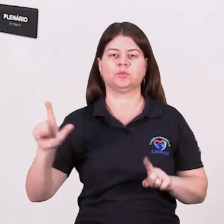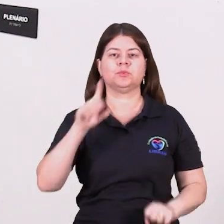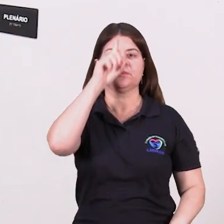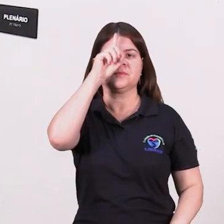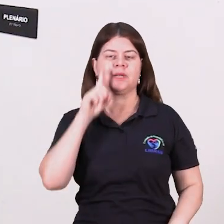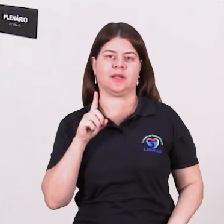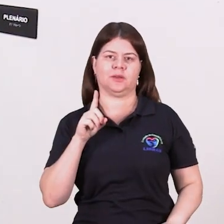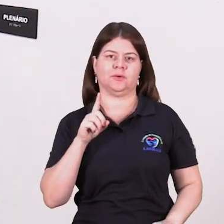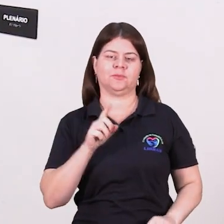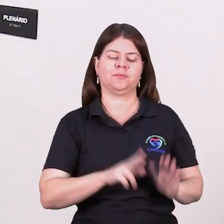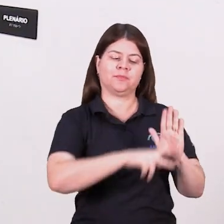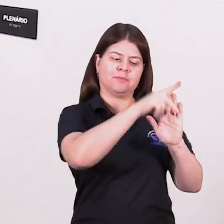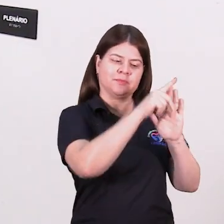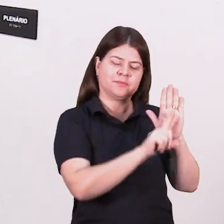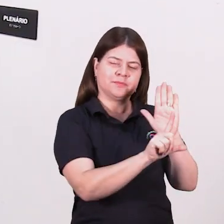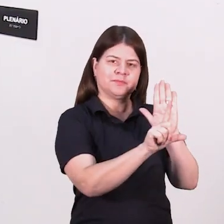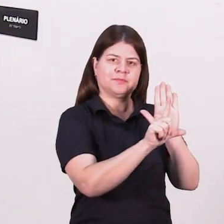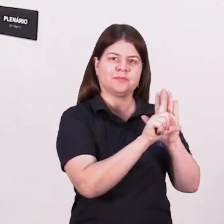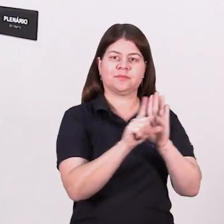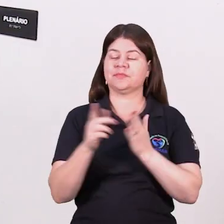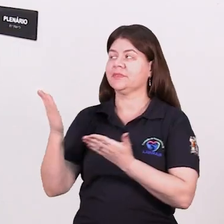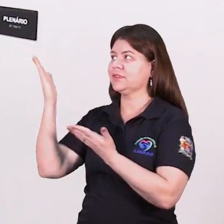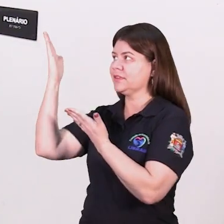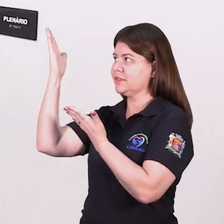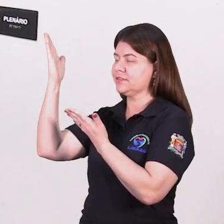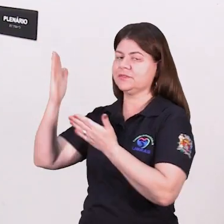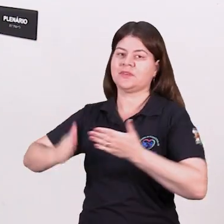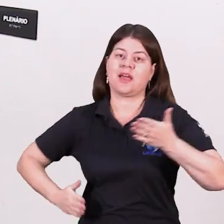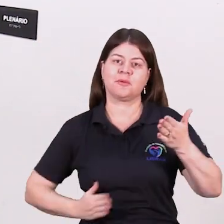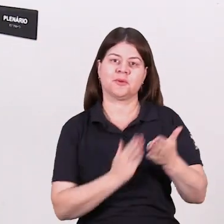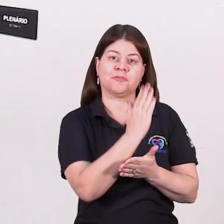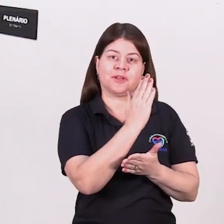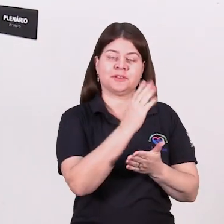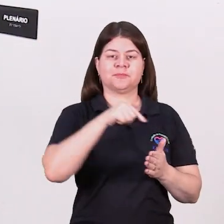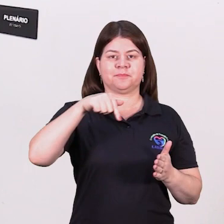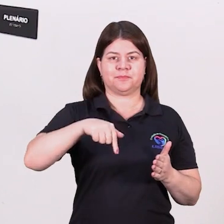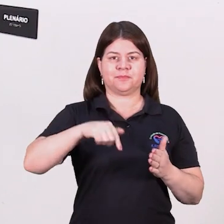Mais um projeto de lei do vereador Conde aprovado aqui em